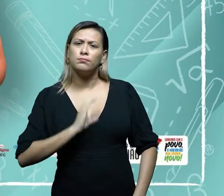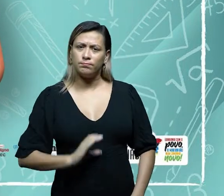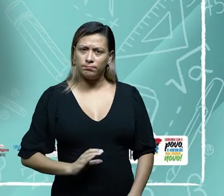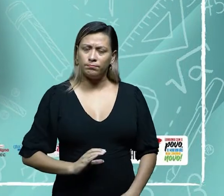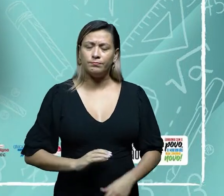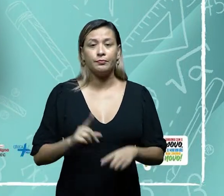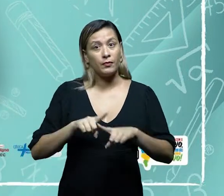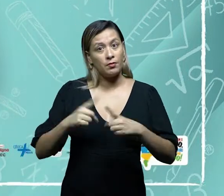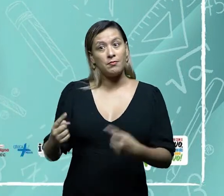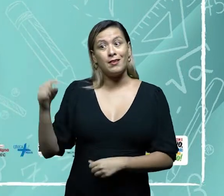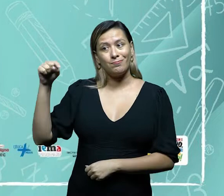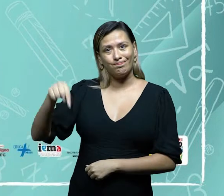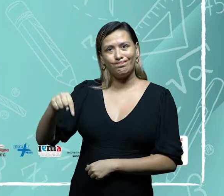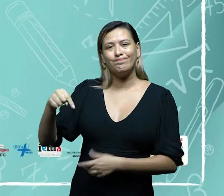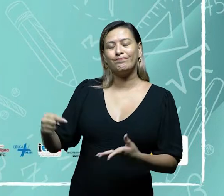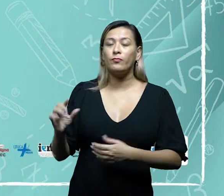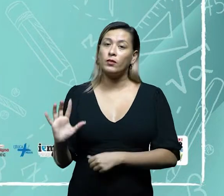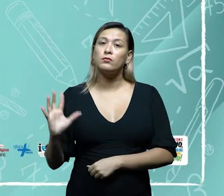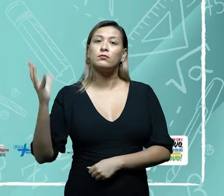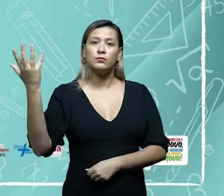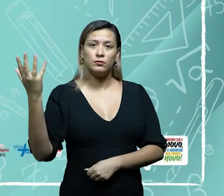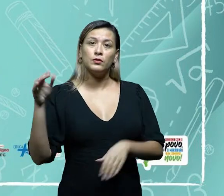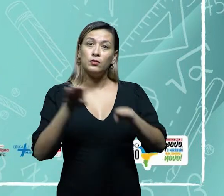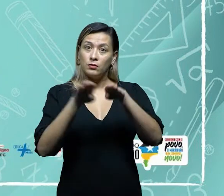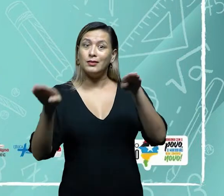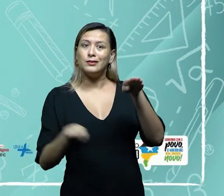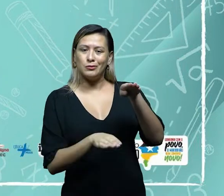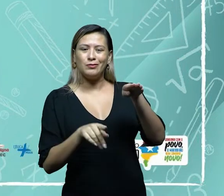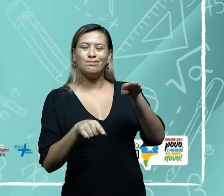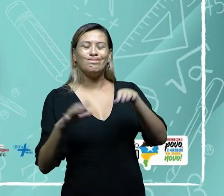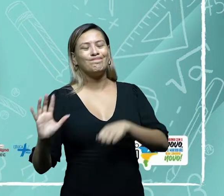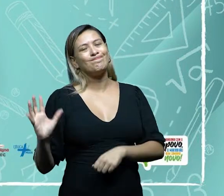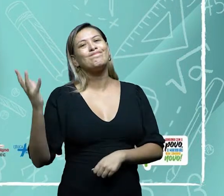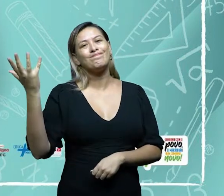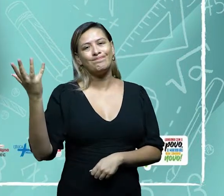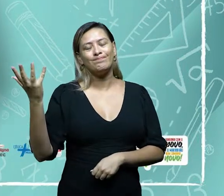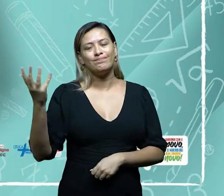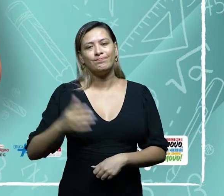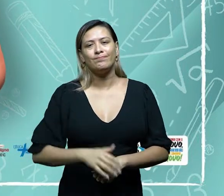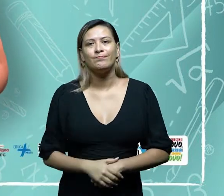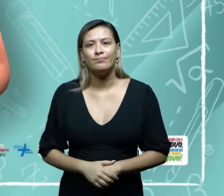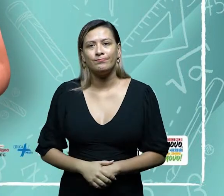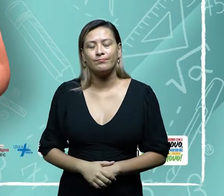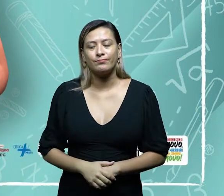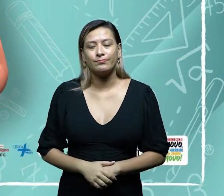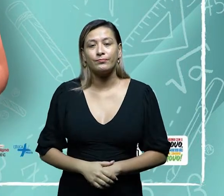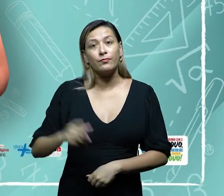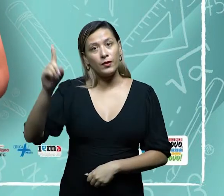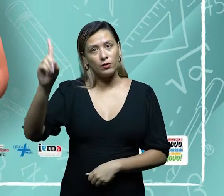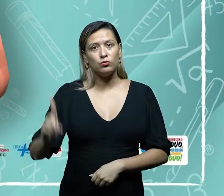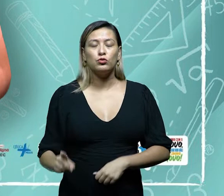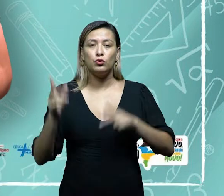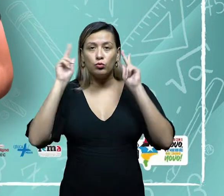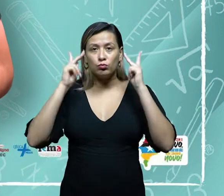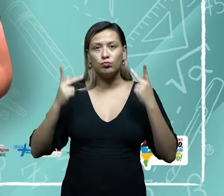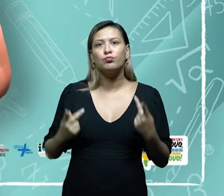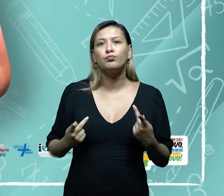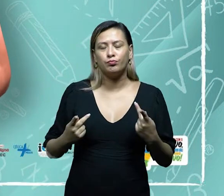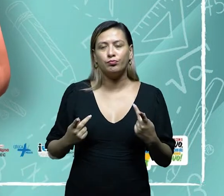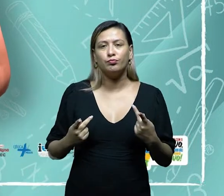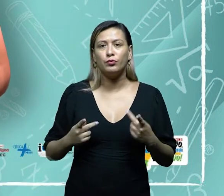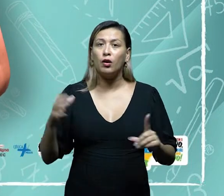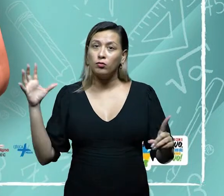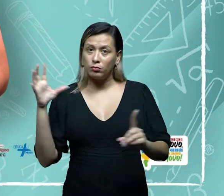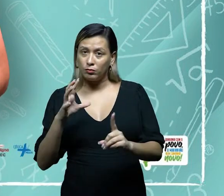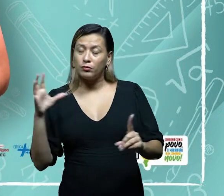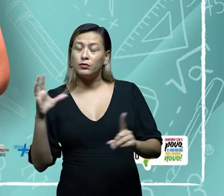Mas aqui, quando, de fato, acontece uma desigualdade, né? Quando os direitos humanos de alguém